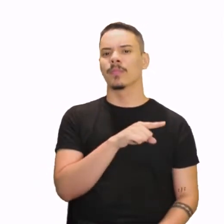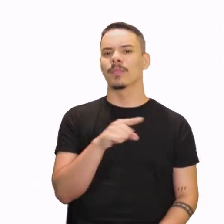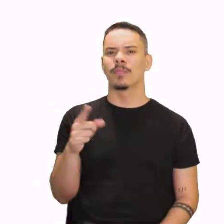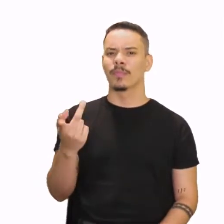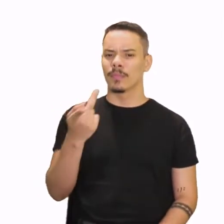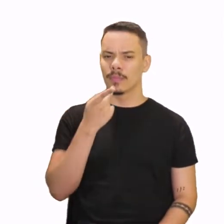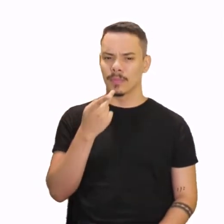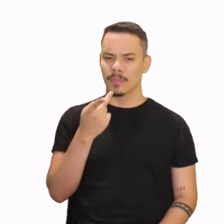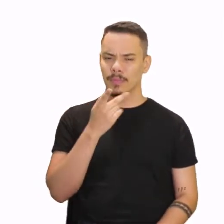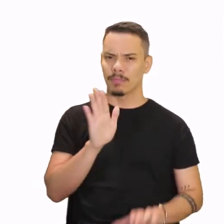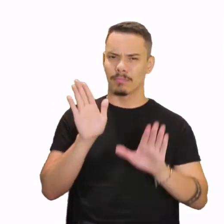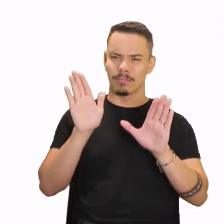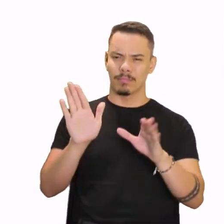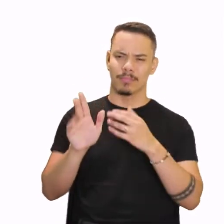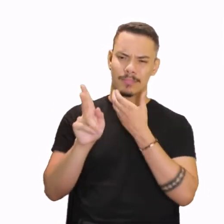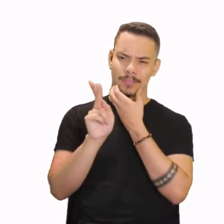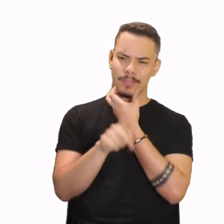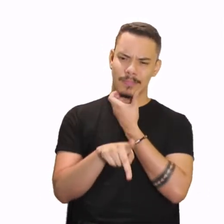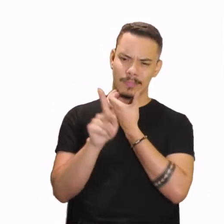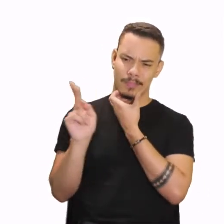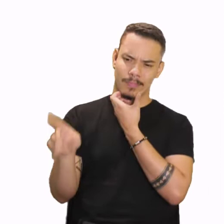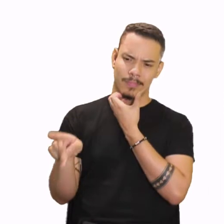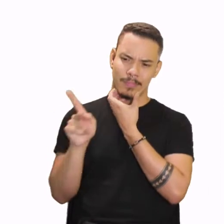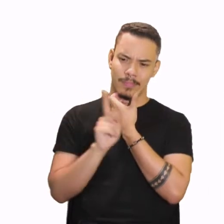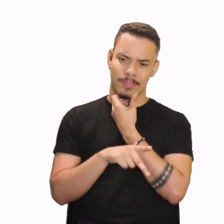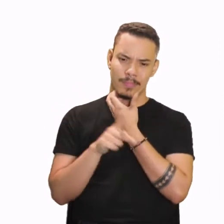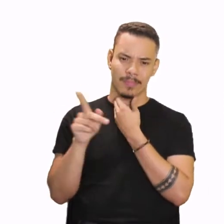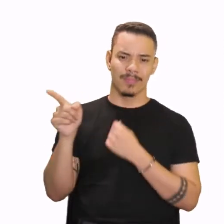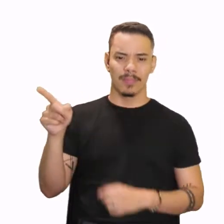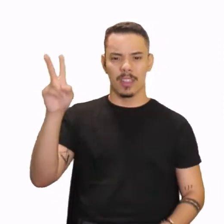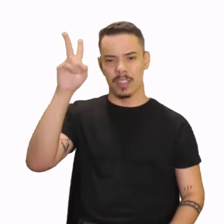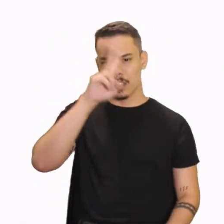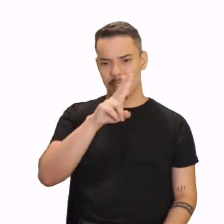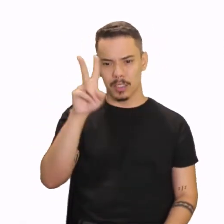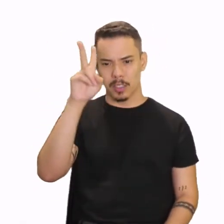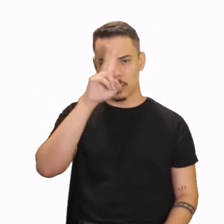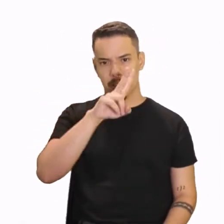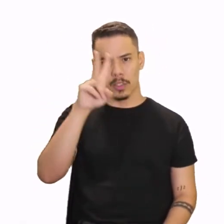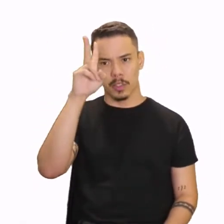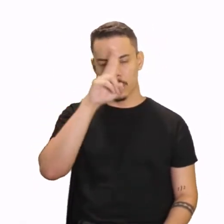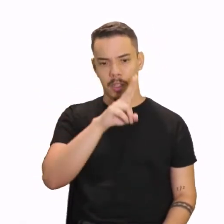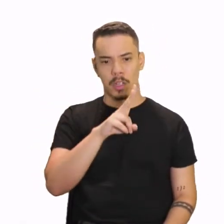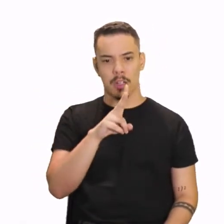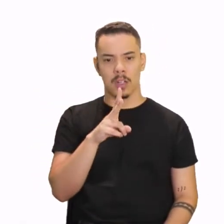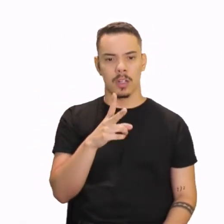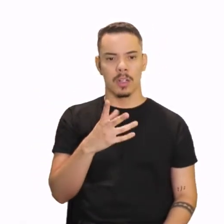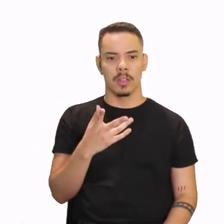dizer professora é história do